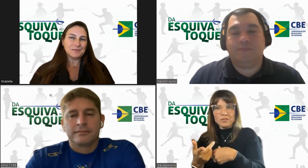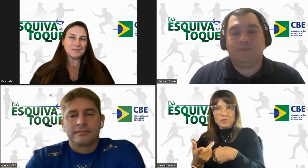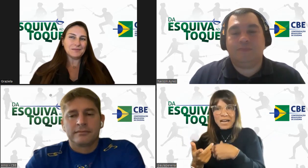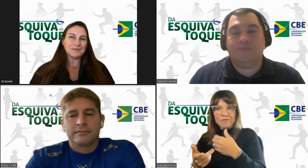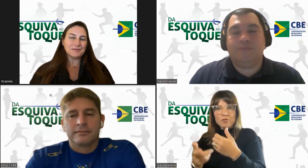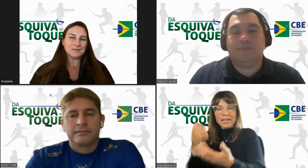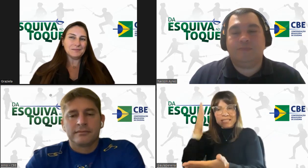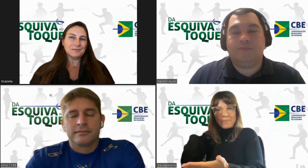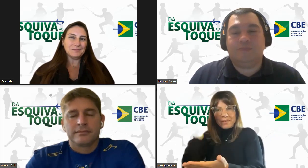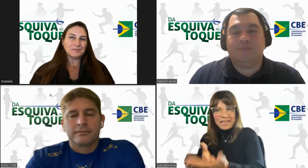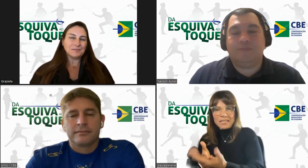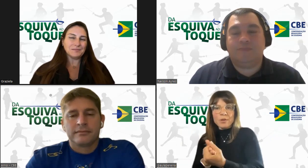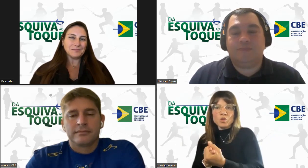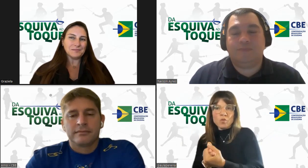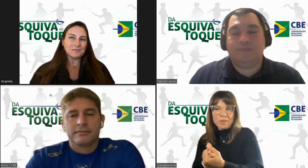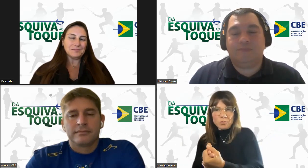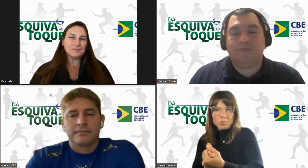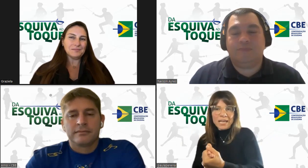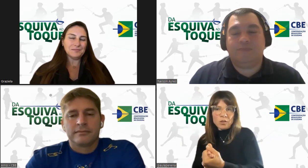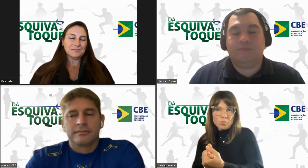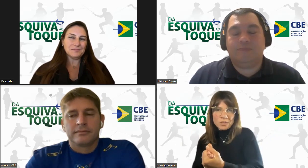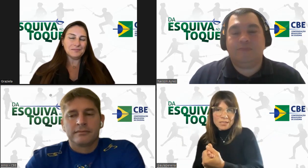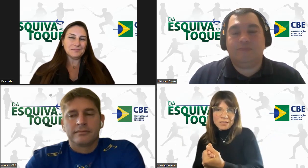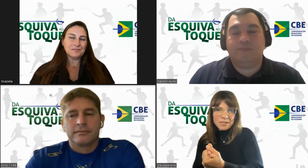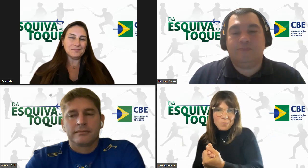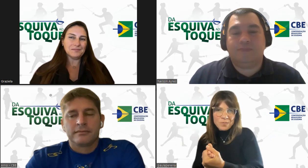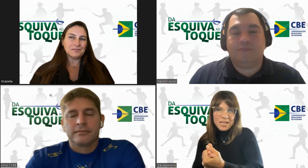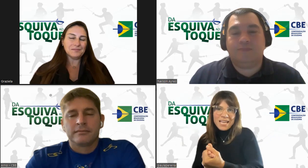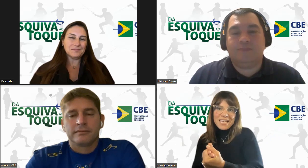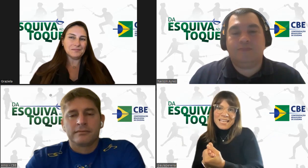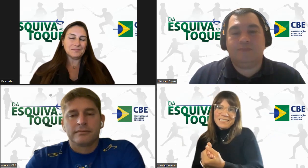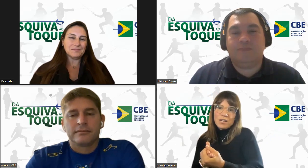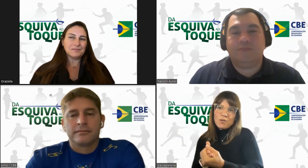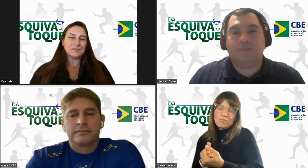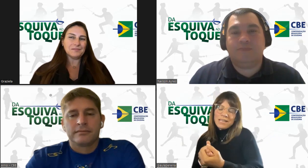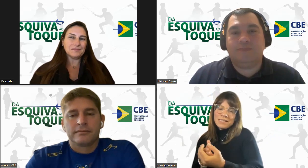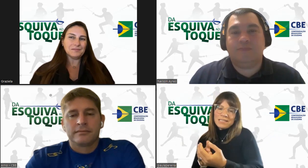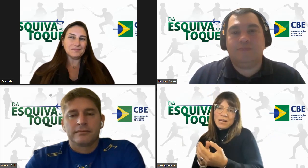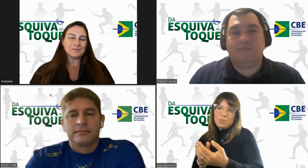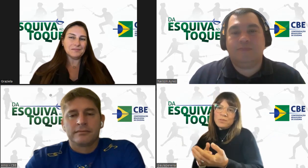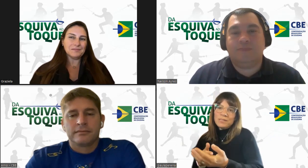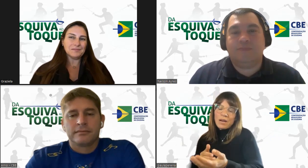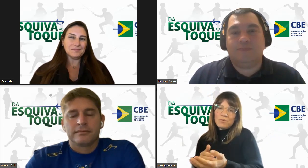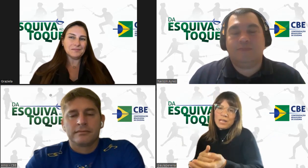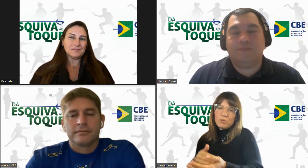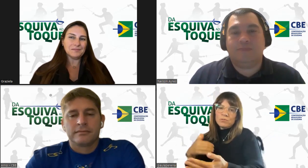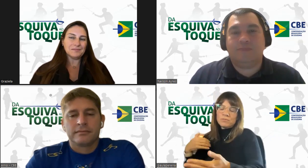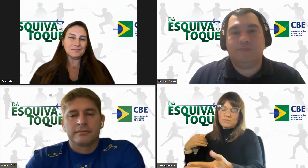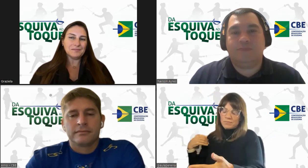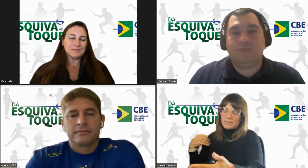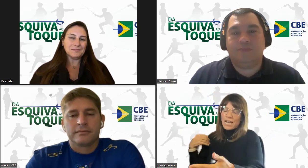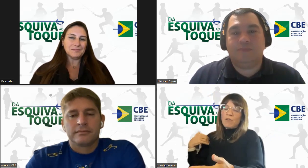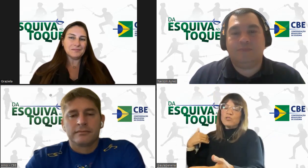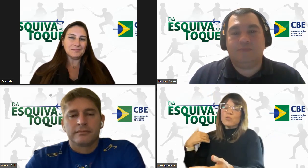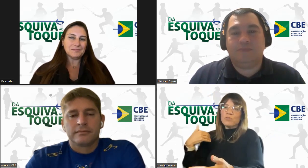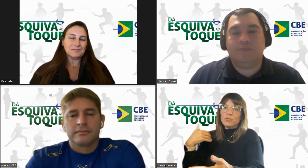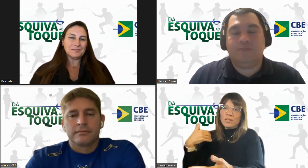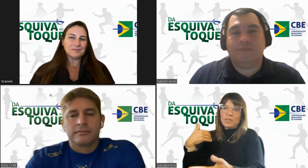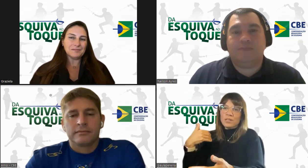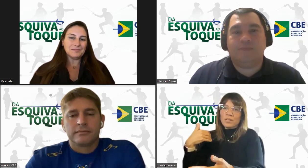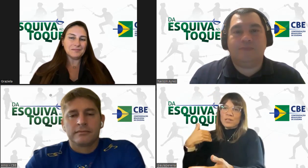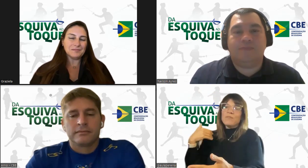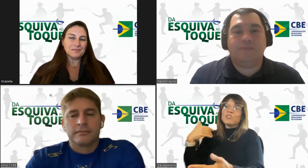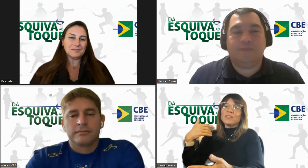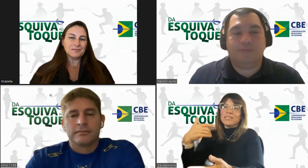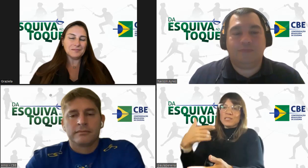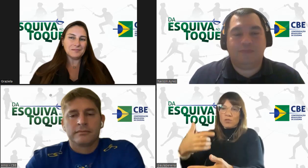teve um resultado favorável e ela sabe exatamente o momento em que ela tomou essa decisão Então esse exemplo né eu trago de novo